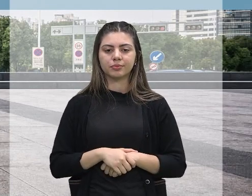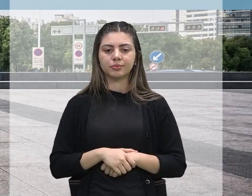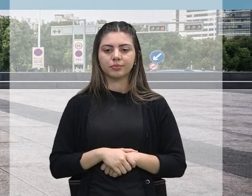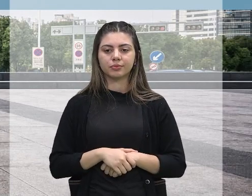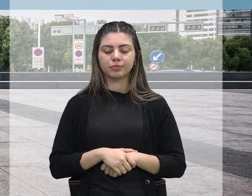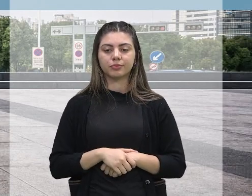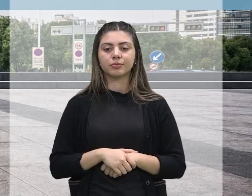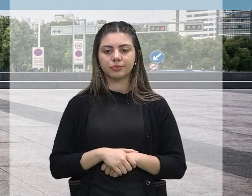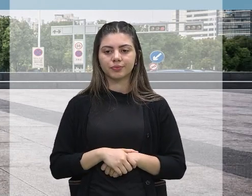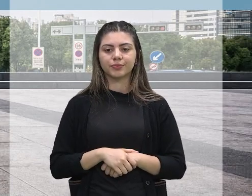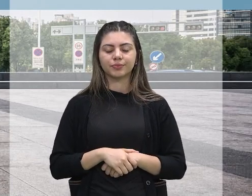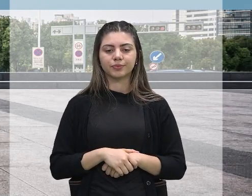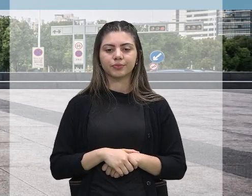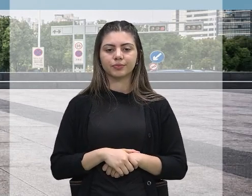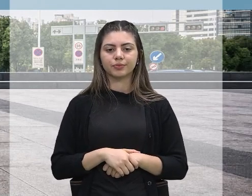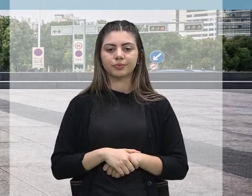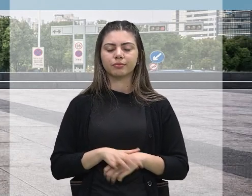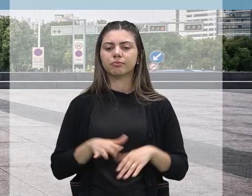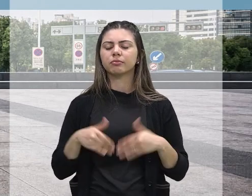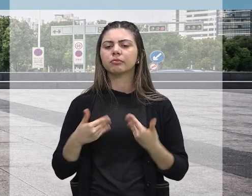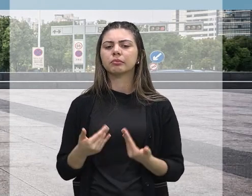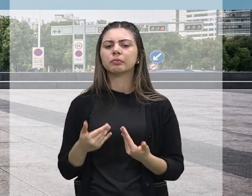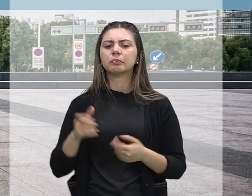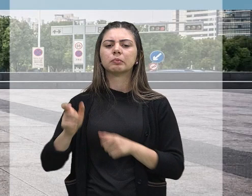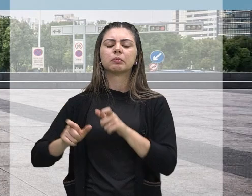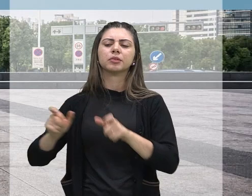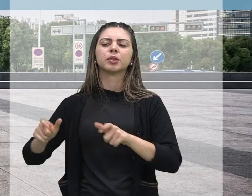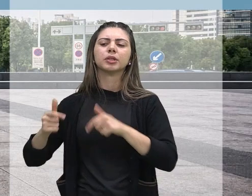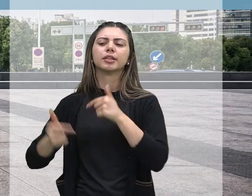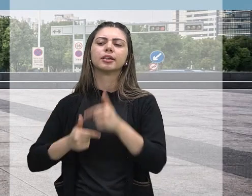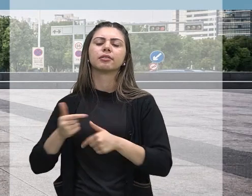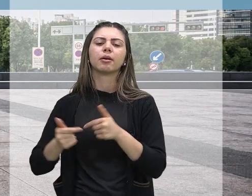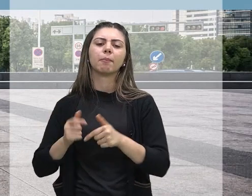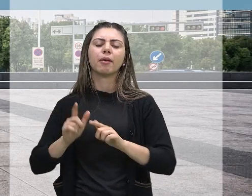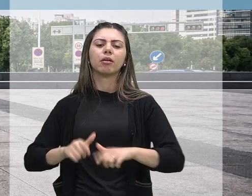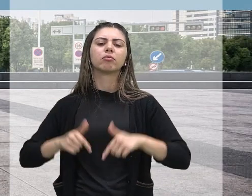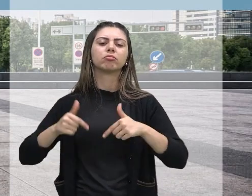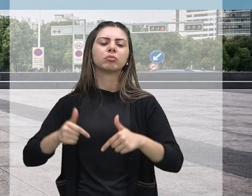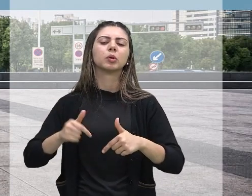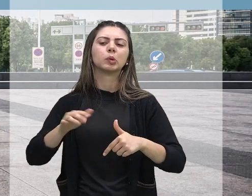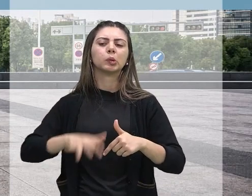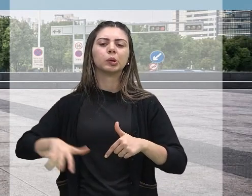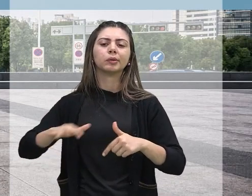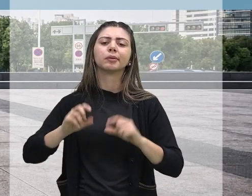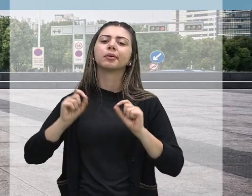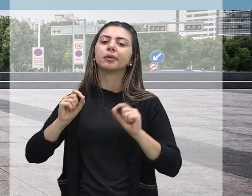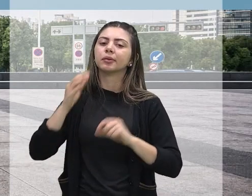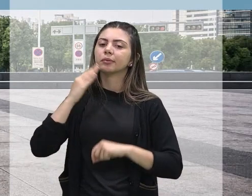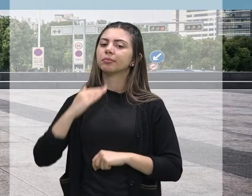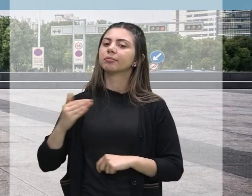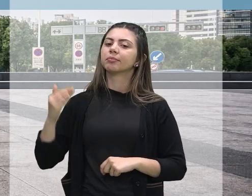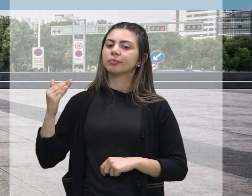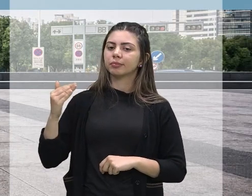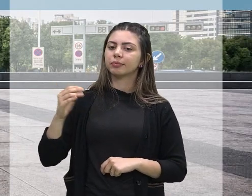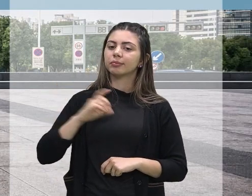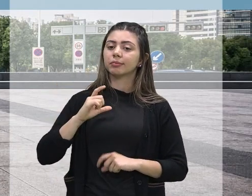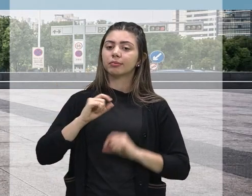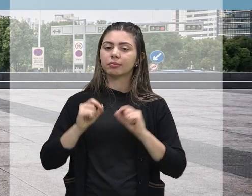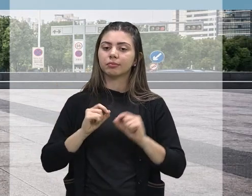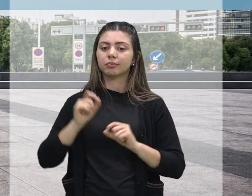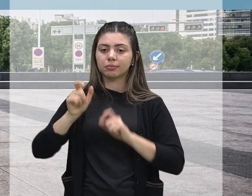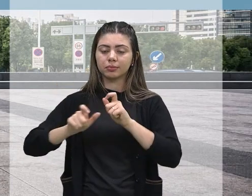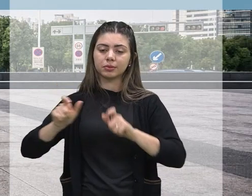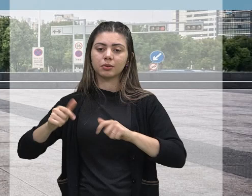Então, que tipo de trabalhadores que atuam nesse campo urbano? Vamos ver. Nós temos os